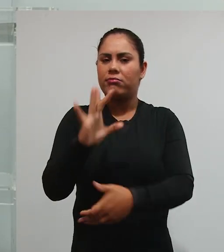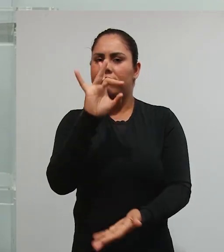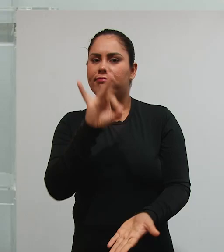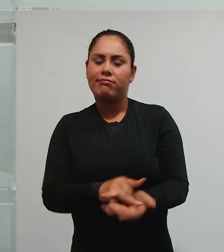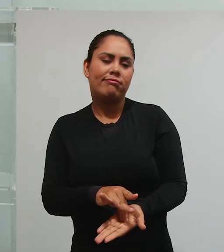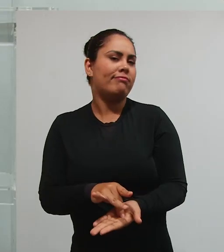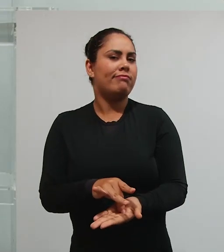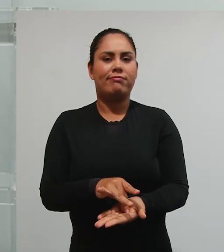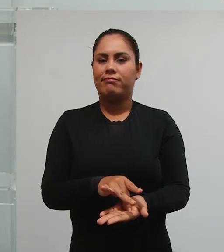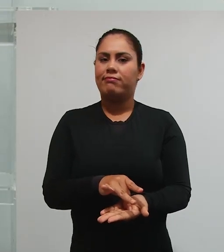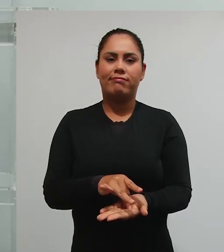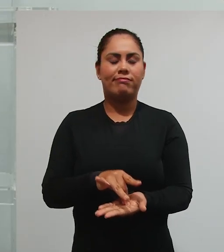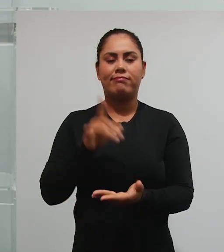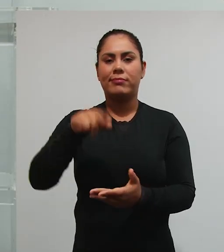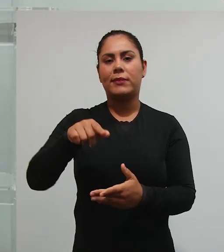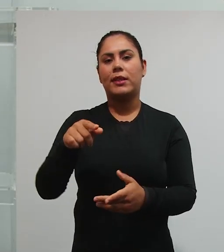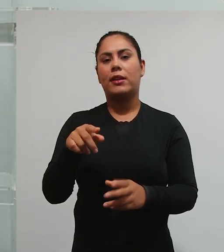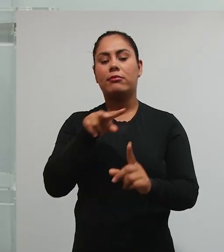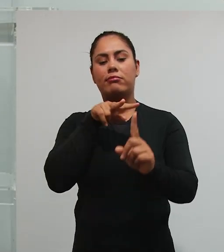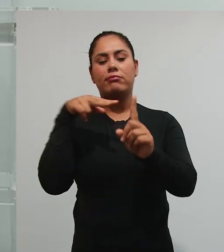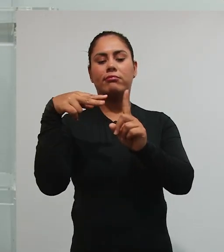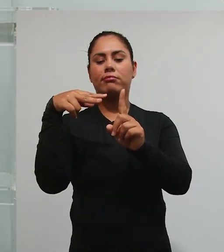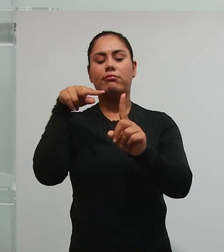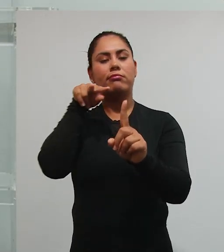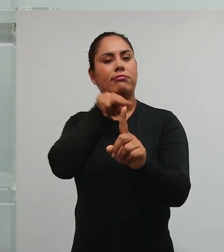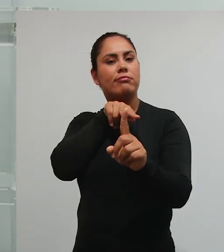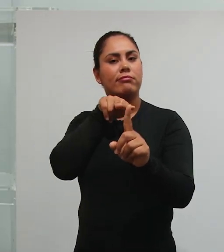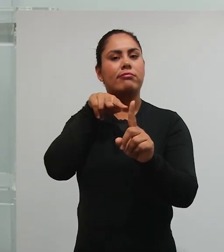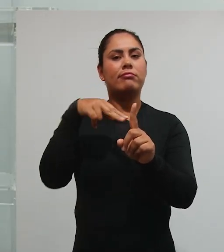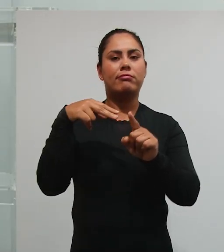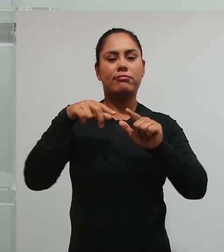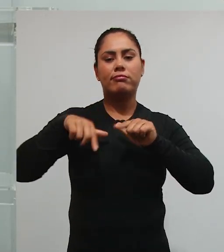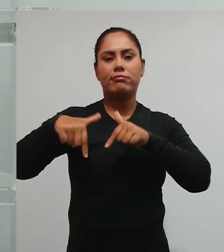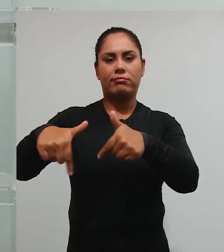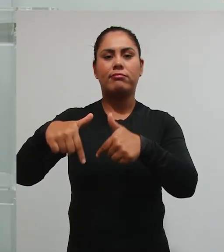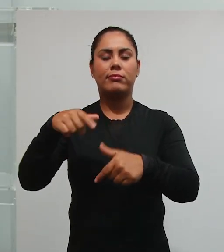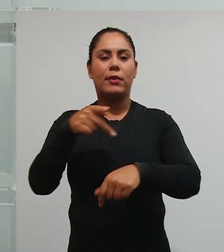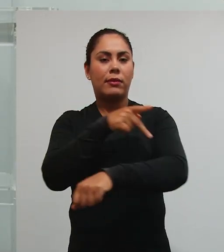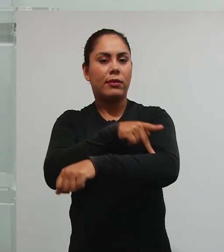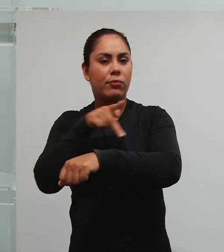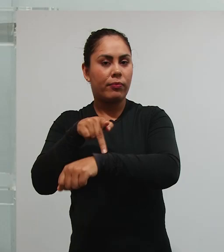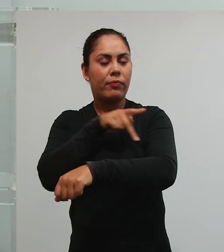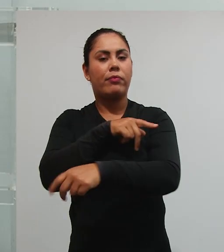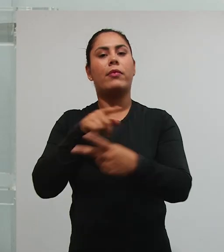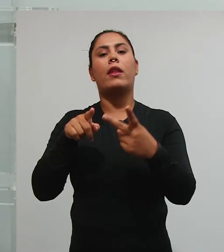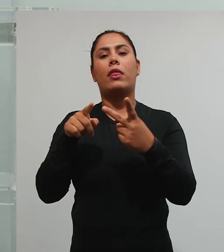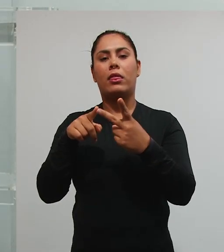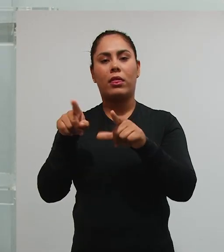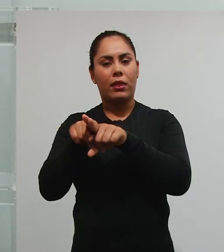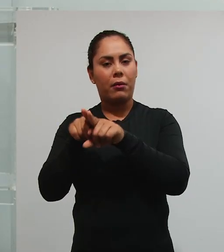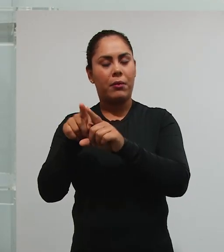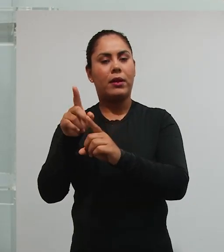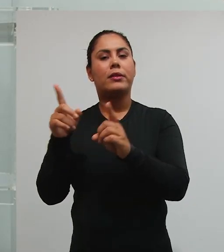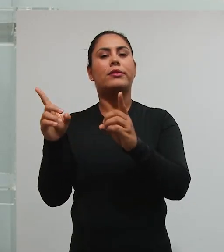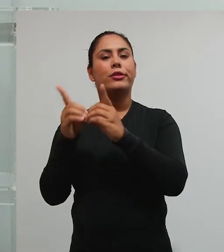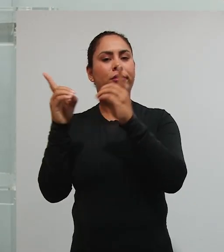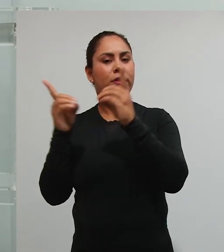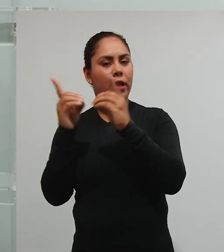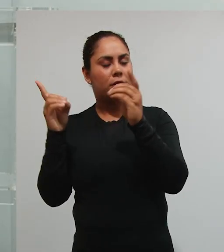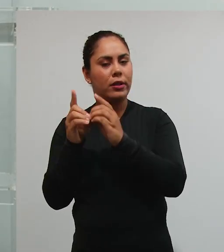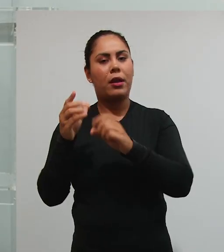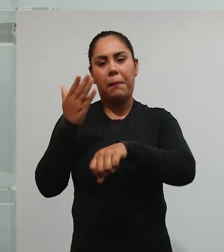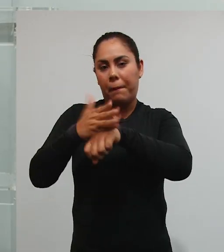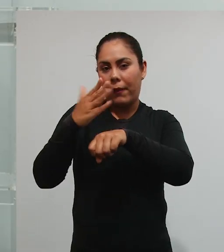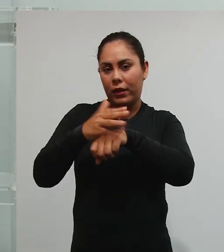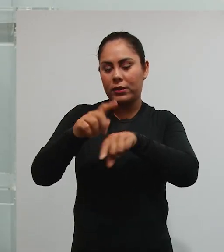nem sempre são tangíveis do ponto de vista da operacionalização pedagógica e didática, ou seja, na prática da